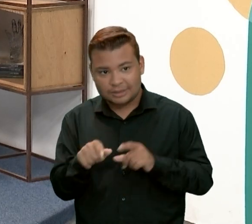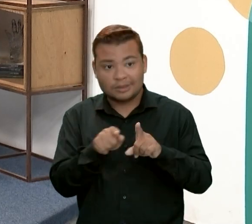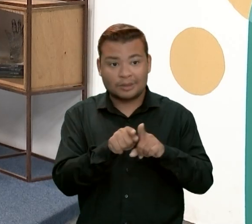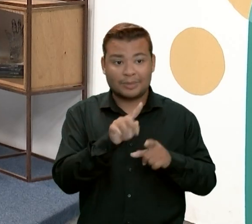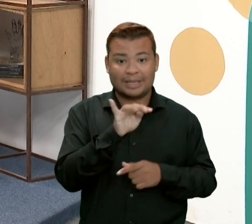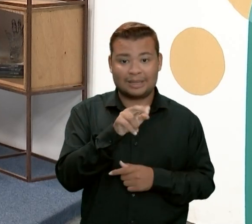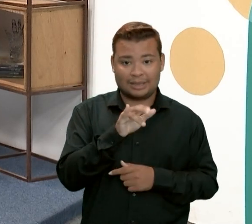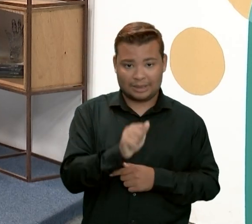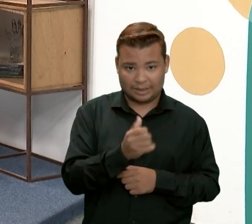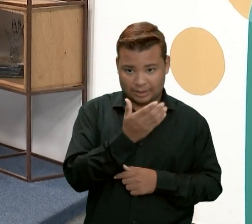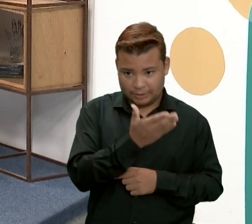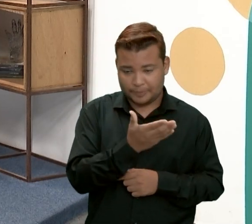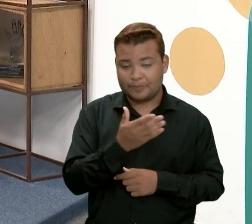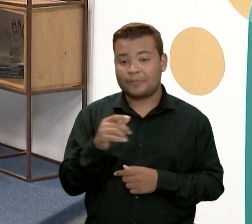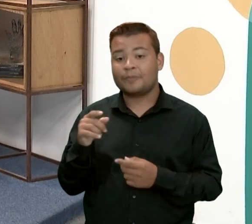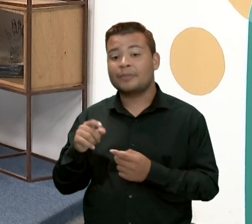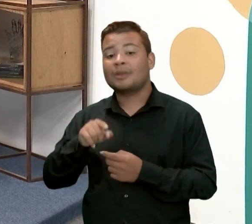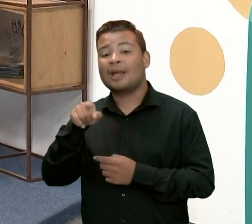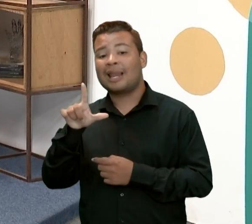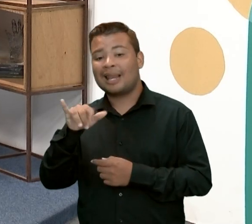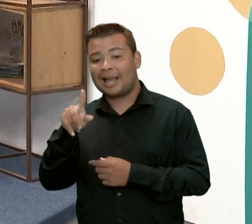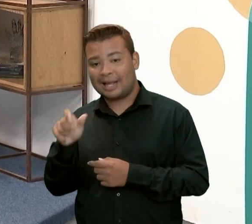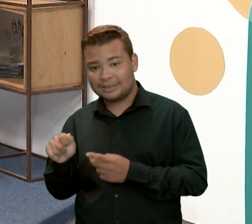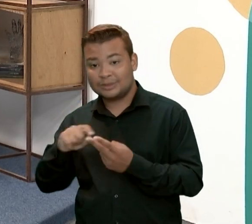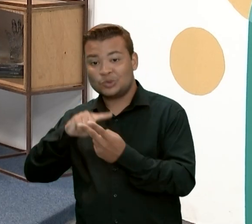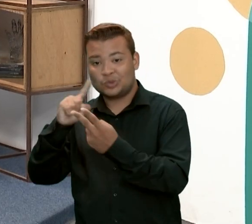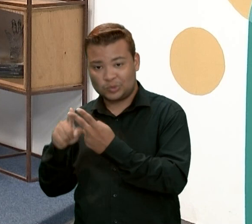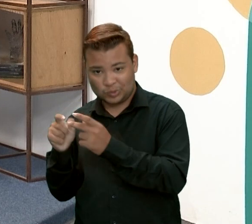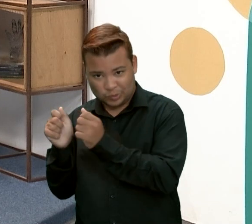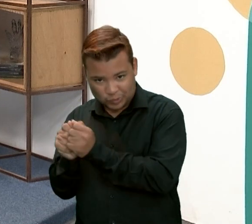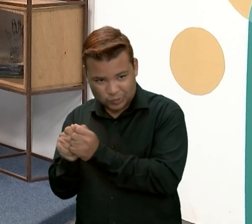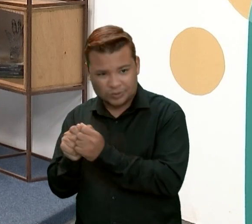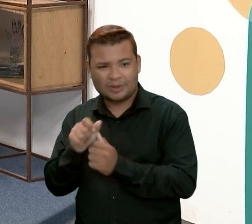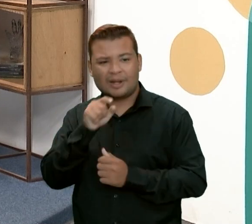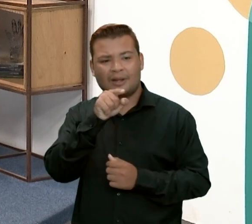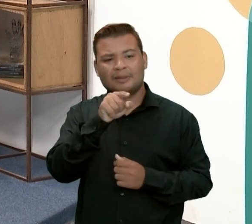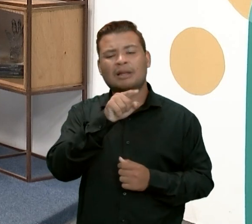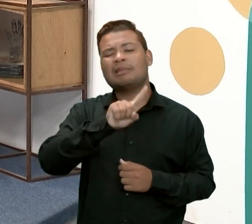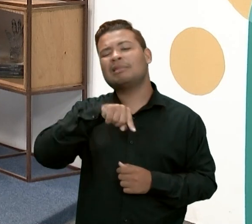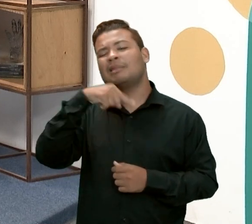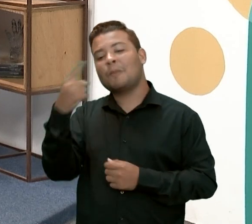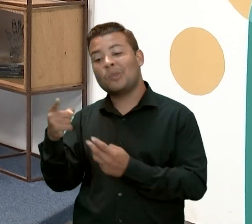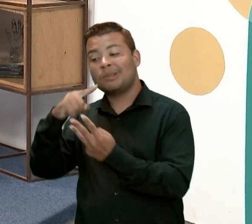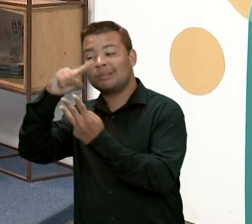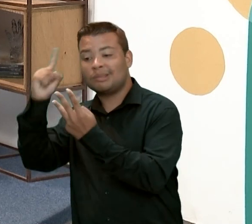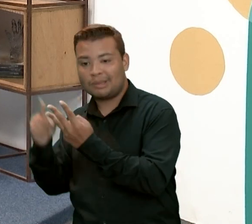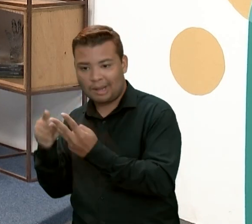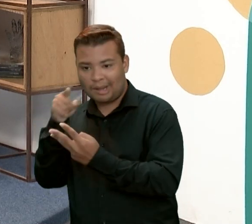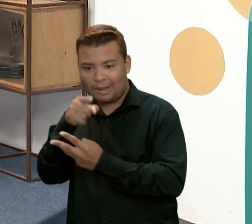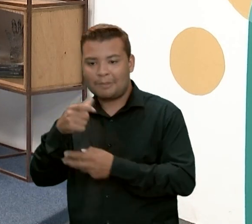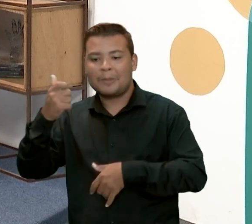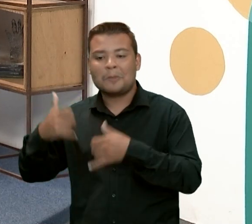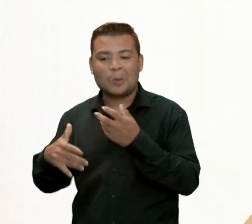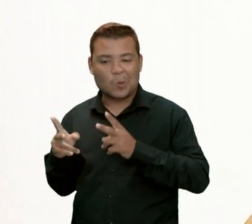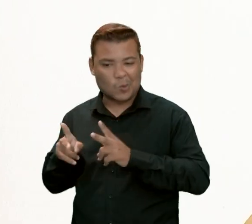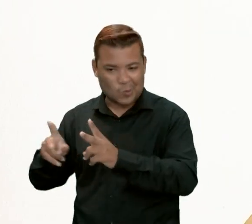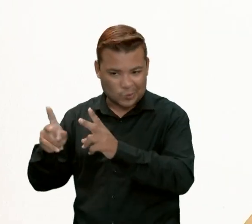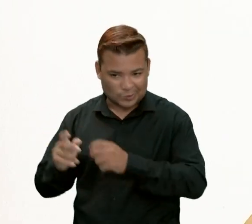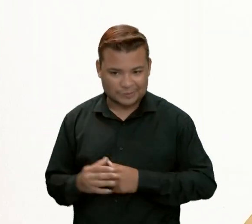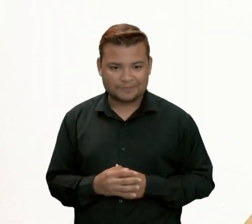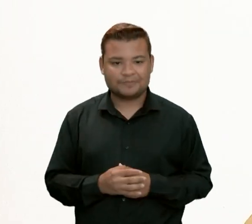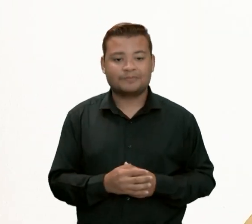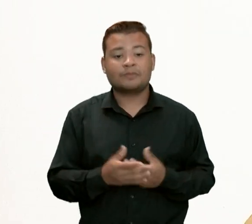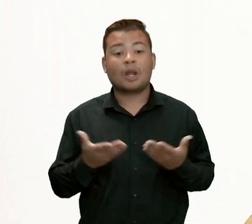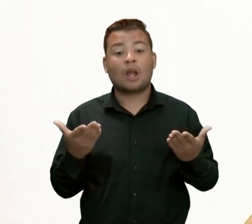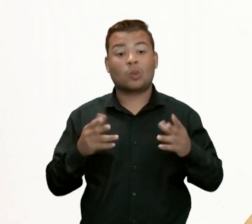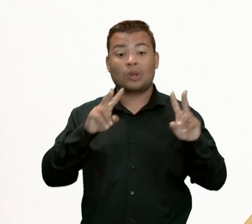A professora Laísa está com a gente no segundo bloco, a professora Tânia também volta daqui a pouquinho no terceiro falando muito mais para a gente. E agora